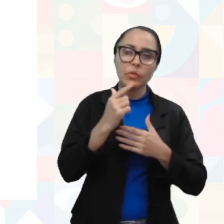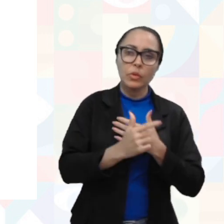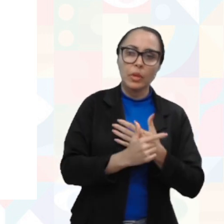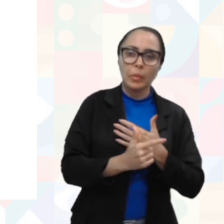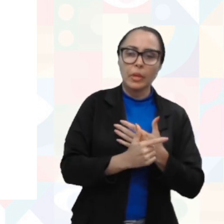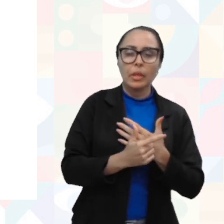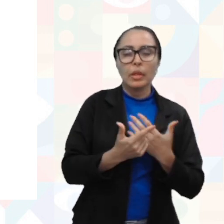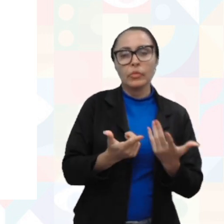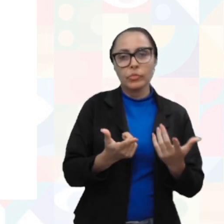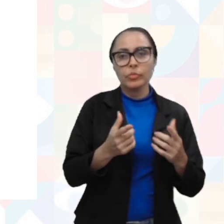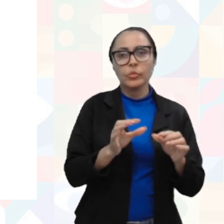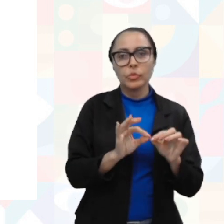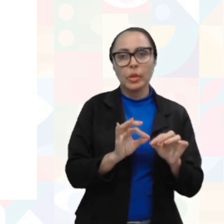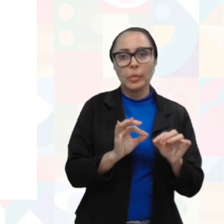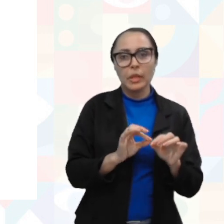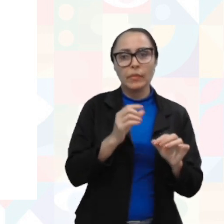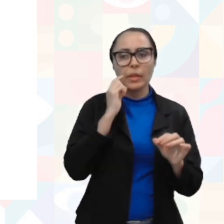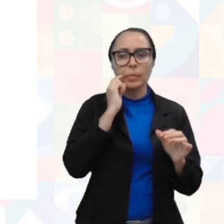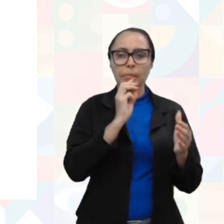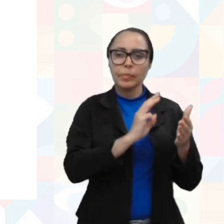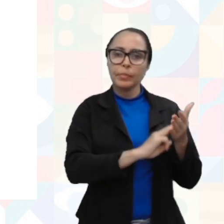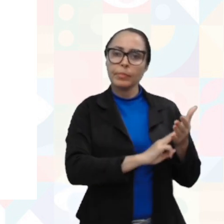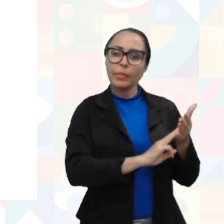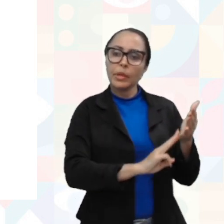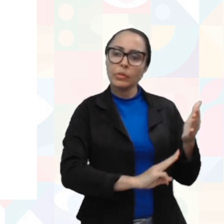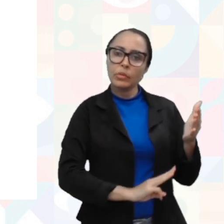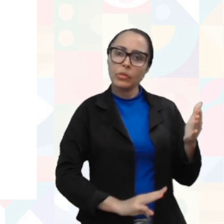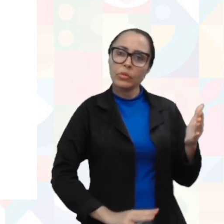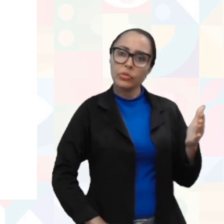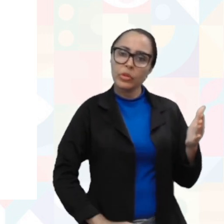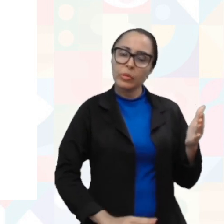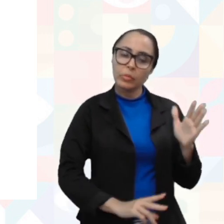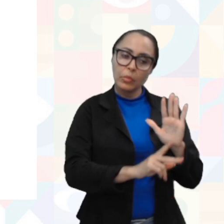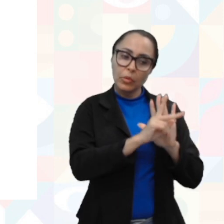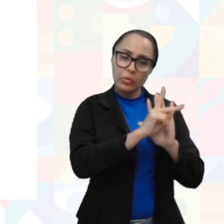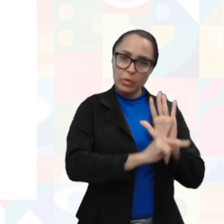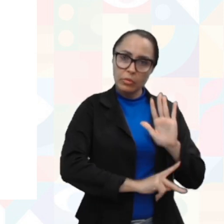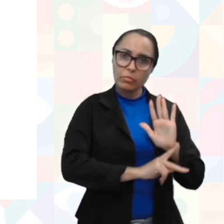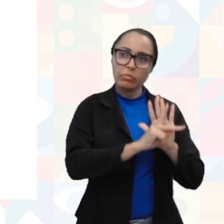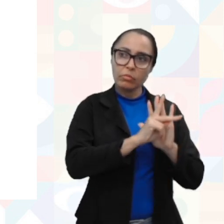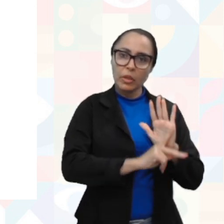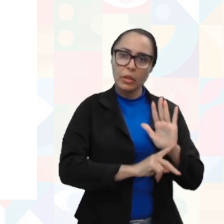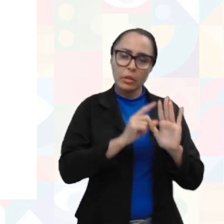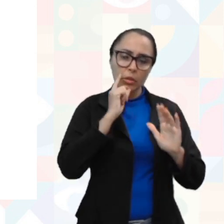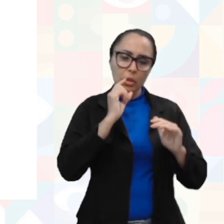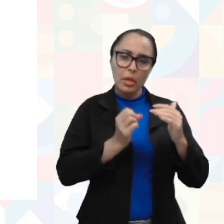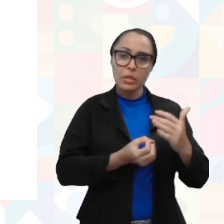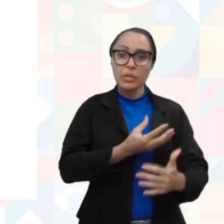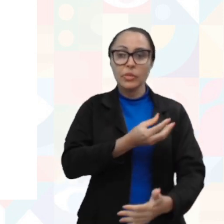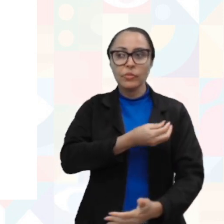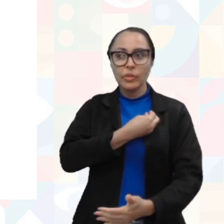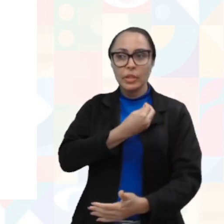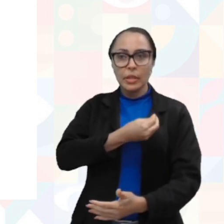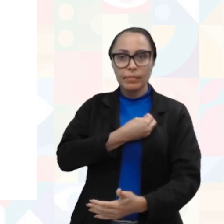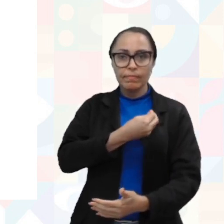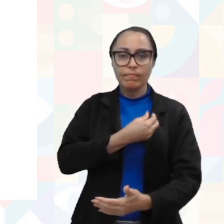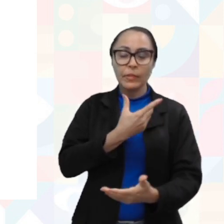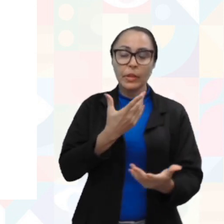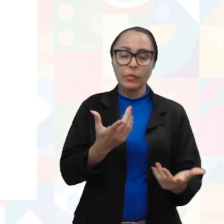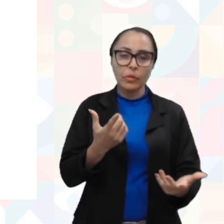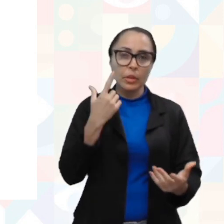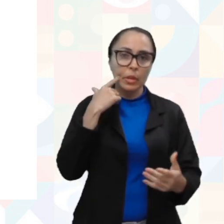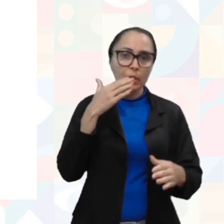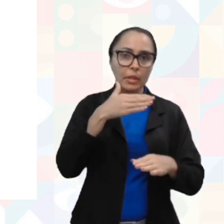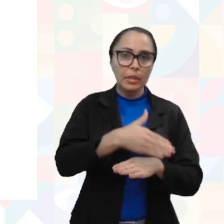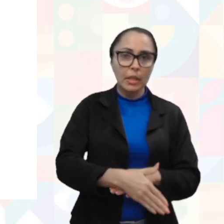vai justamente dar a metodologia para que esses projetos, eles criassem vida e funcionassem dentro